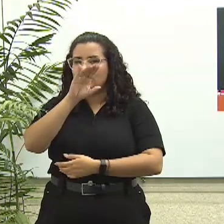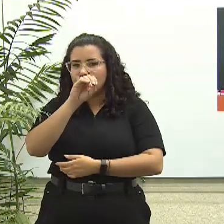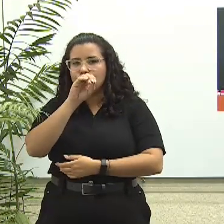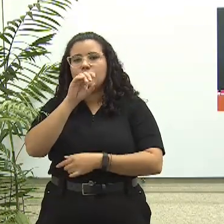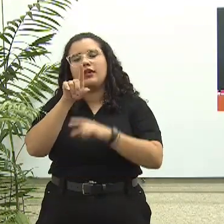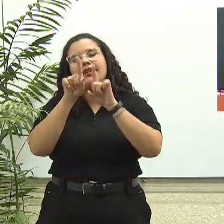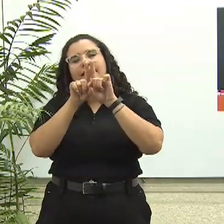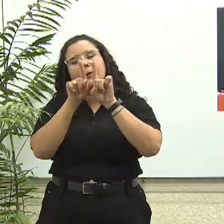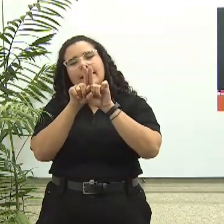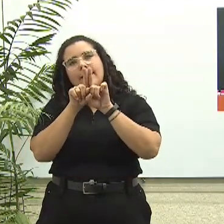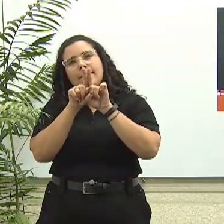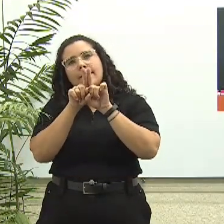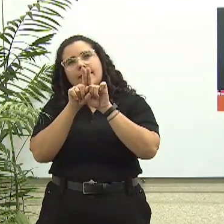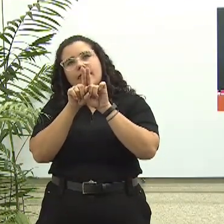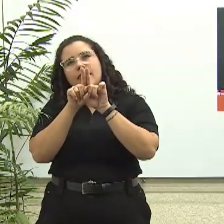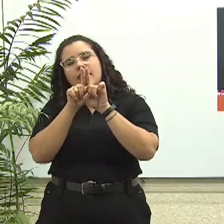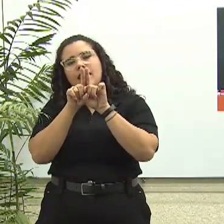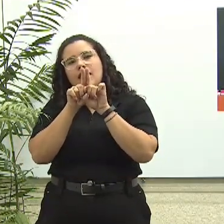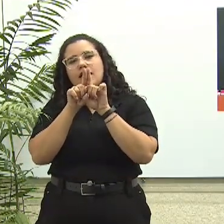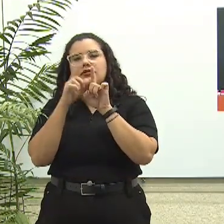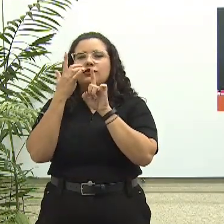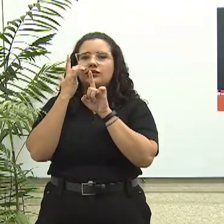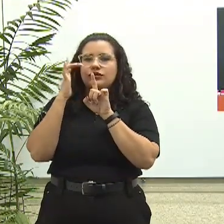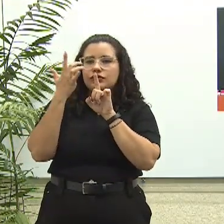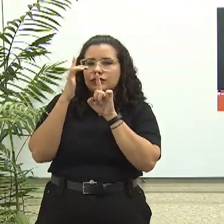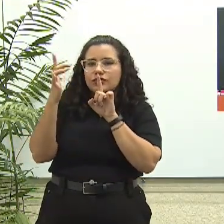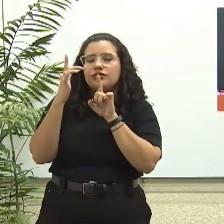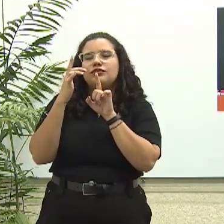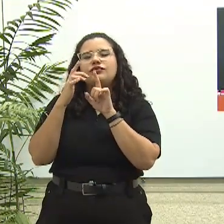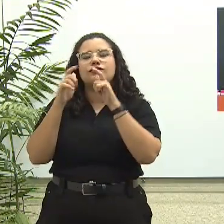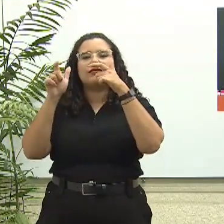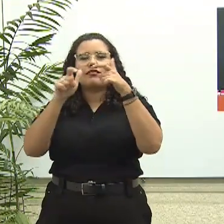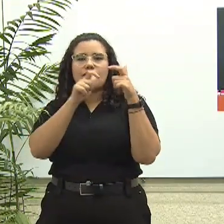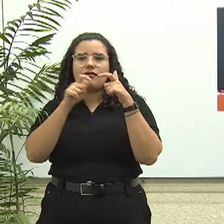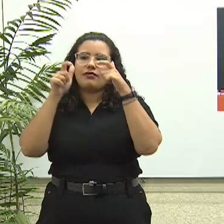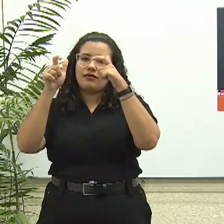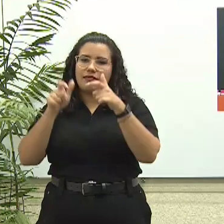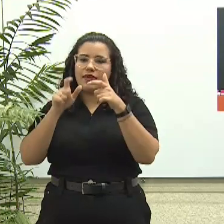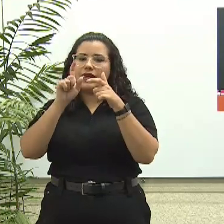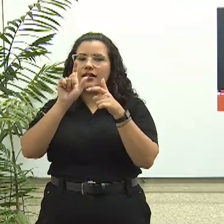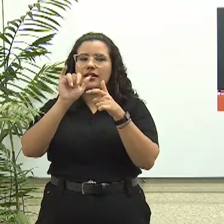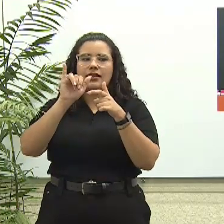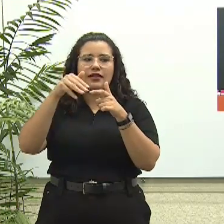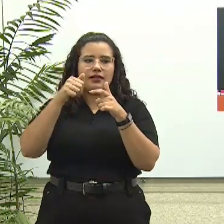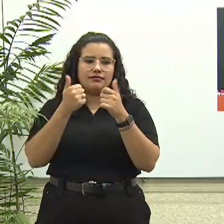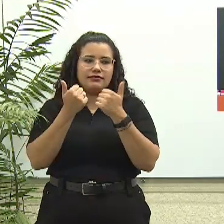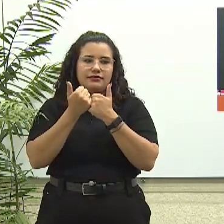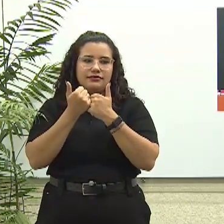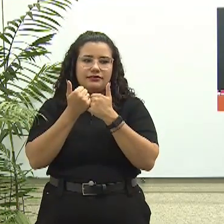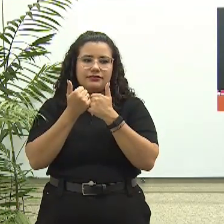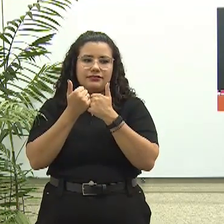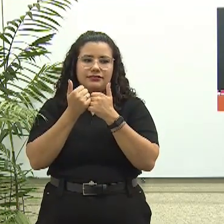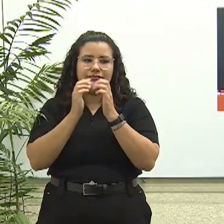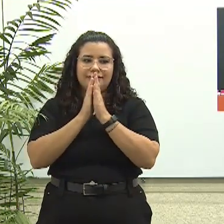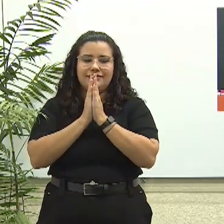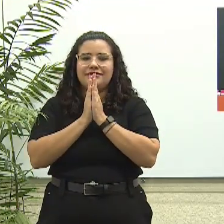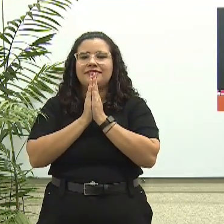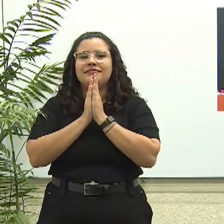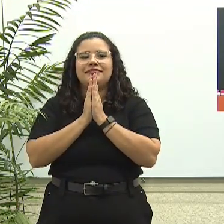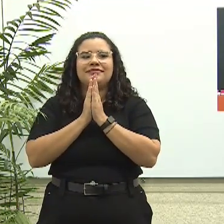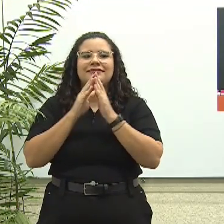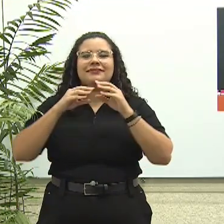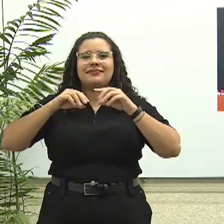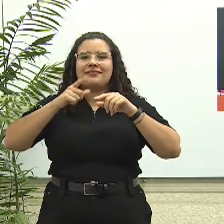eh columbita tantalita ouro né o ouro da terra ianomami que matou tanta gente que poluiu o rio de